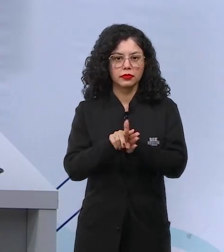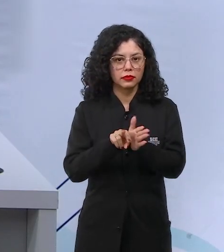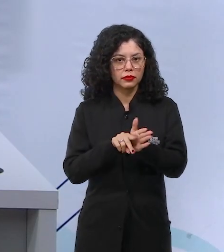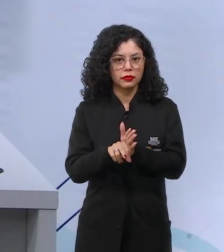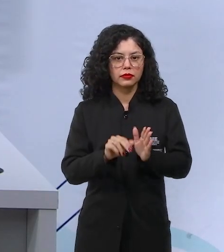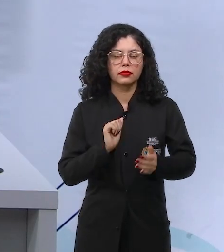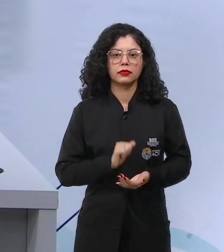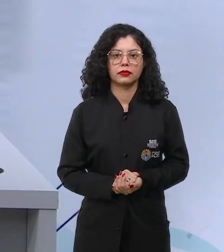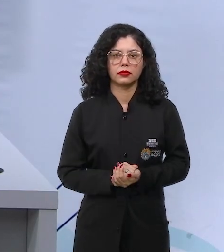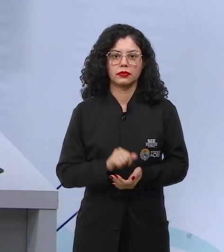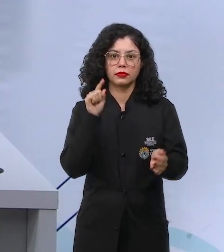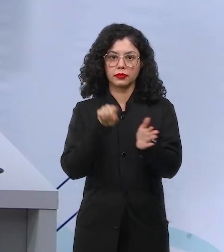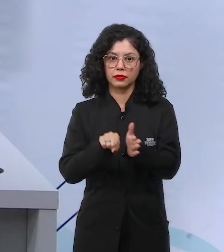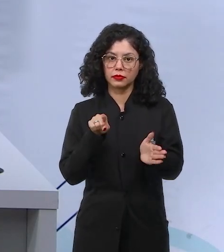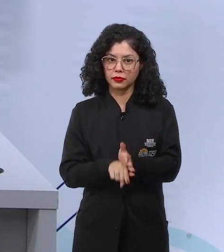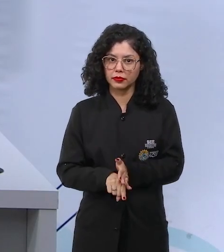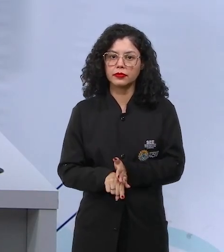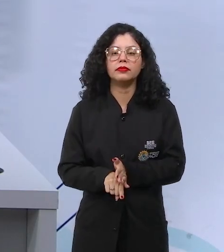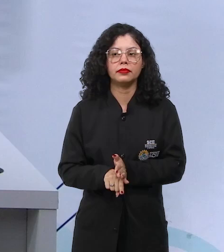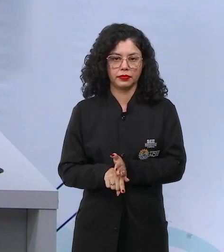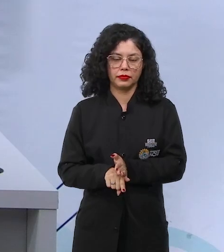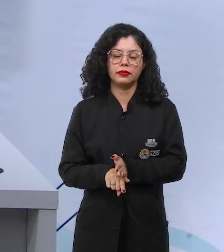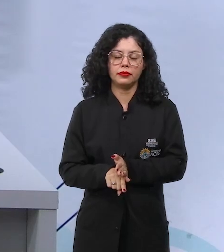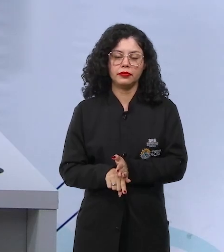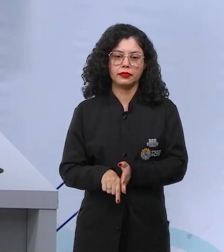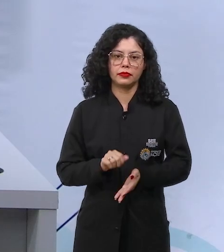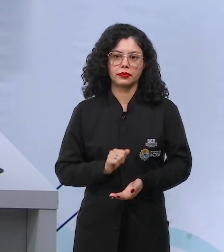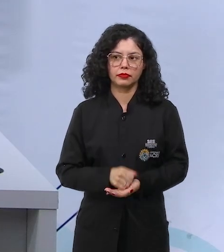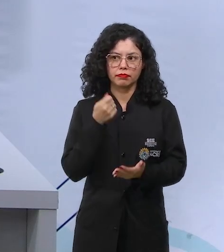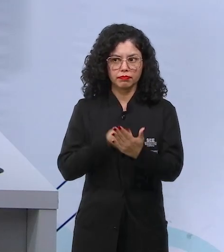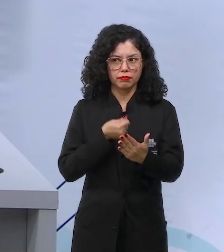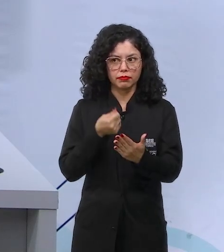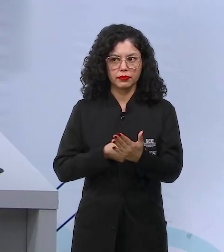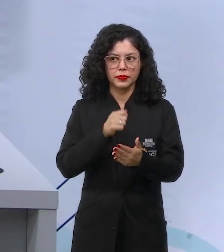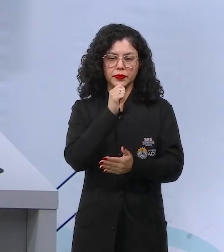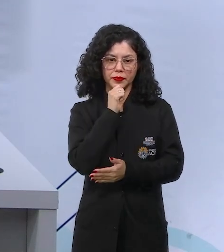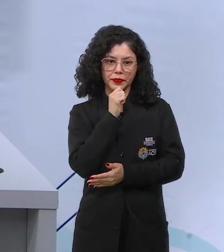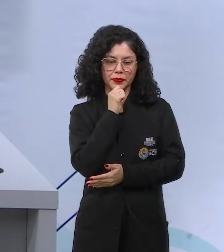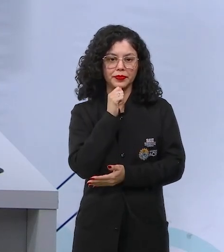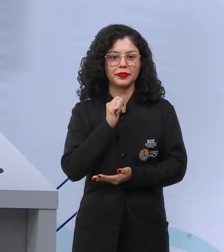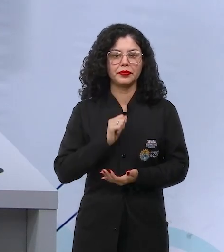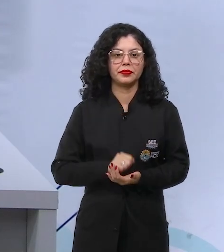sobre questões que são cobradas, que são